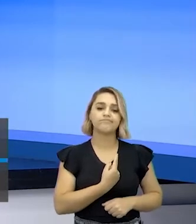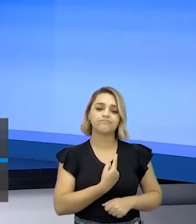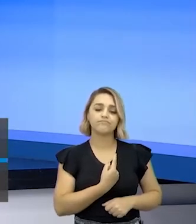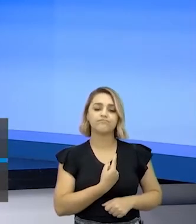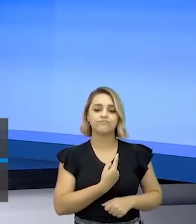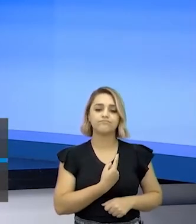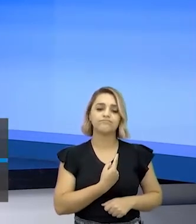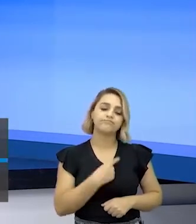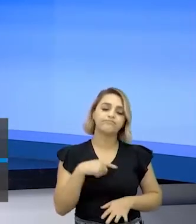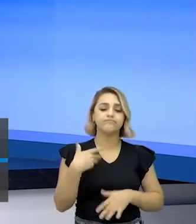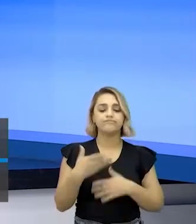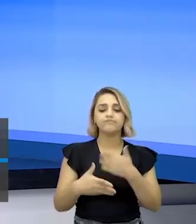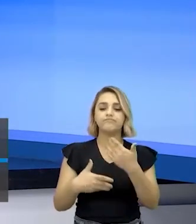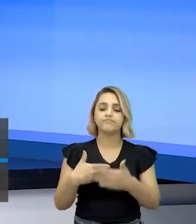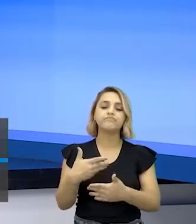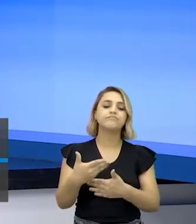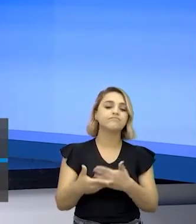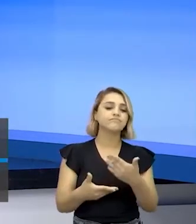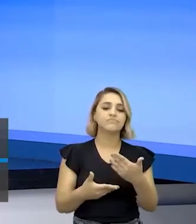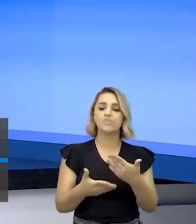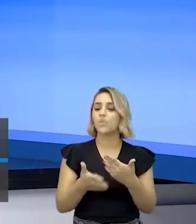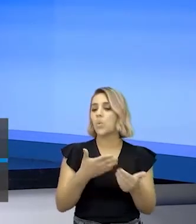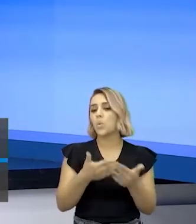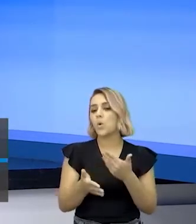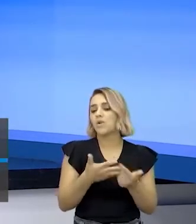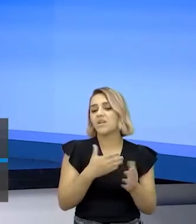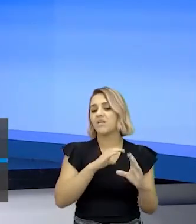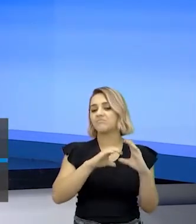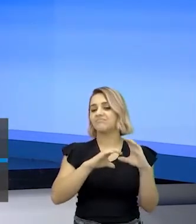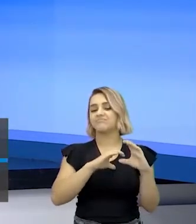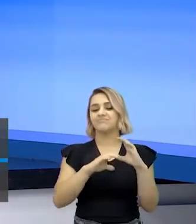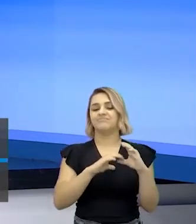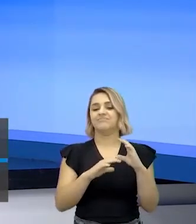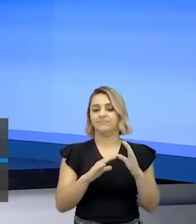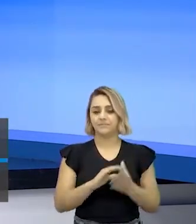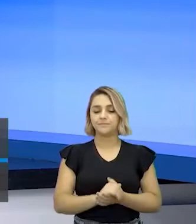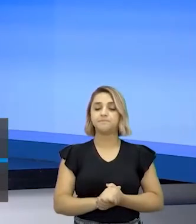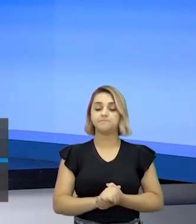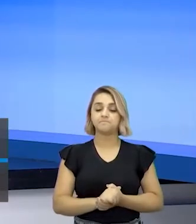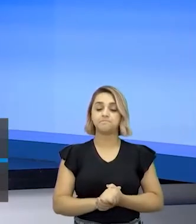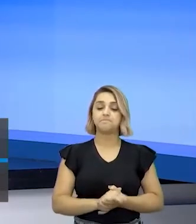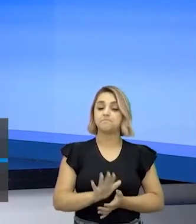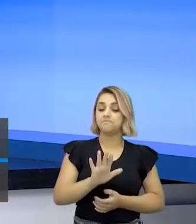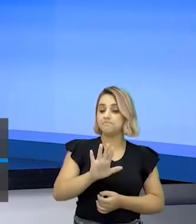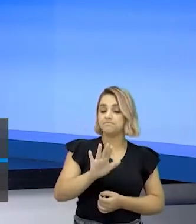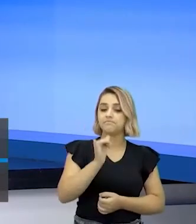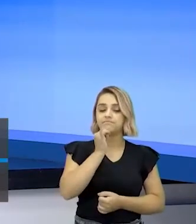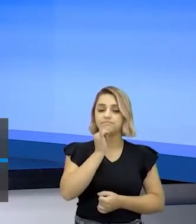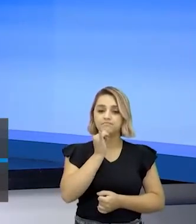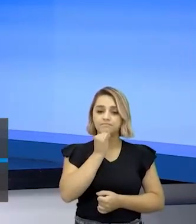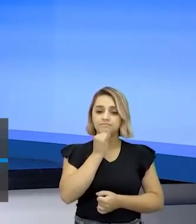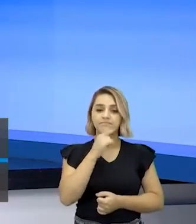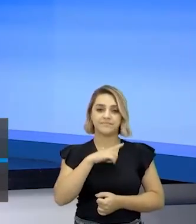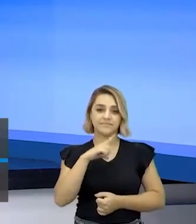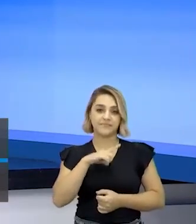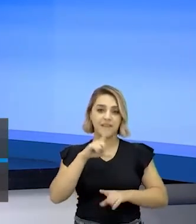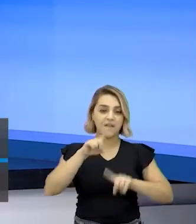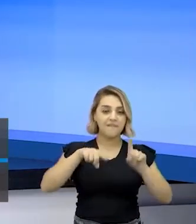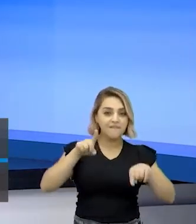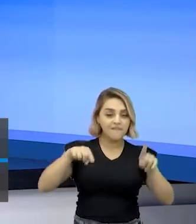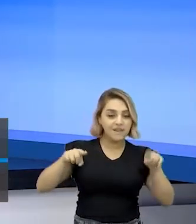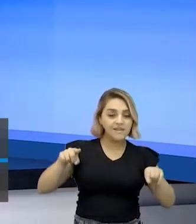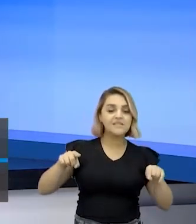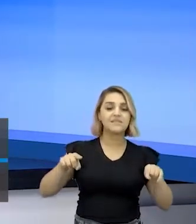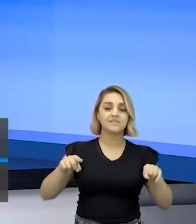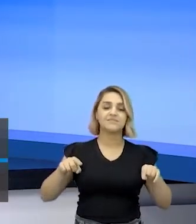percorra aí qualquer situação de comunicação. Sim. Né? Mas, por exemplo, as variações ou as